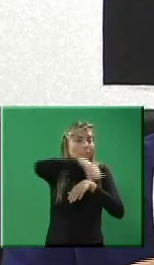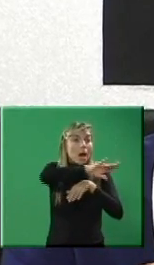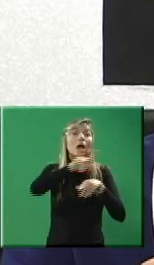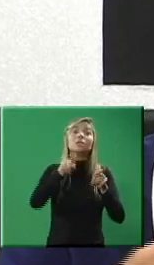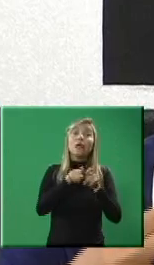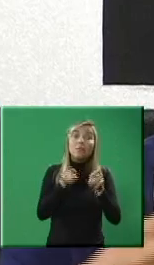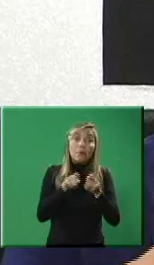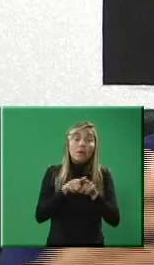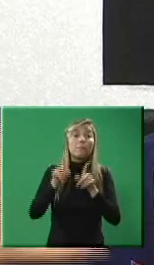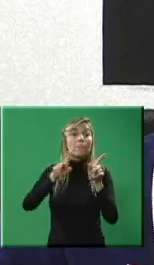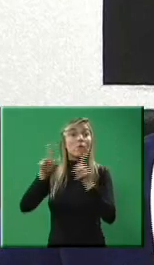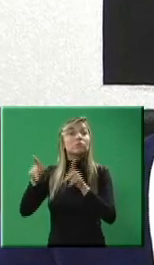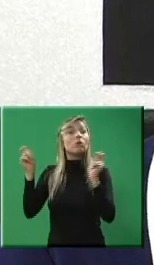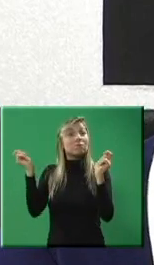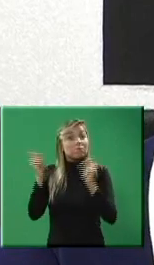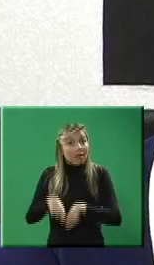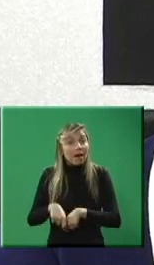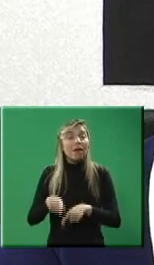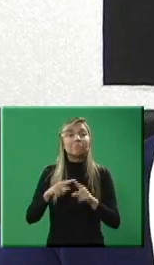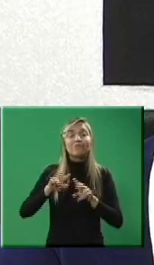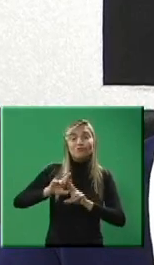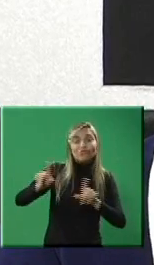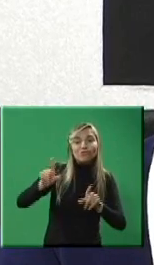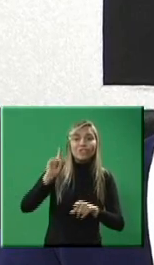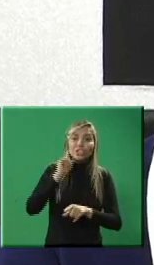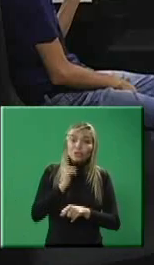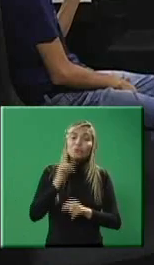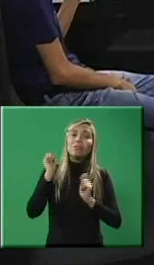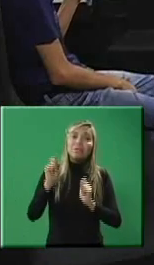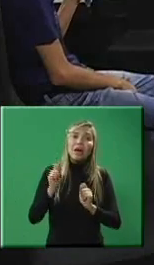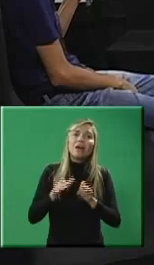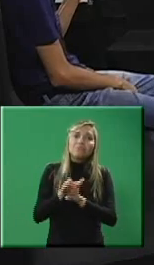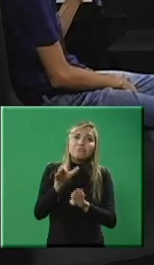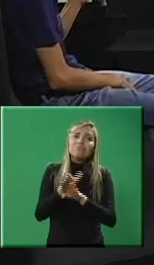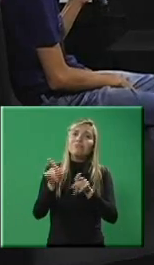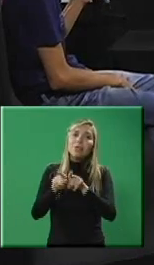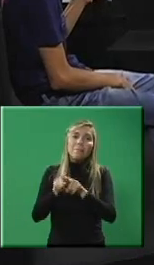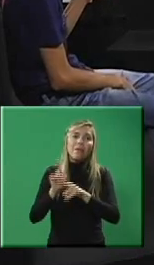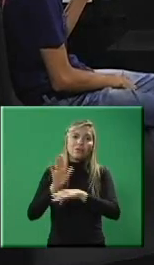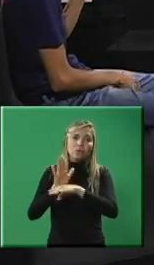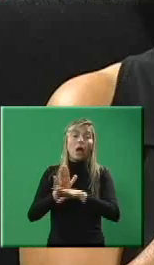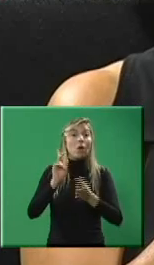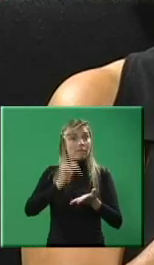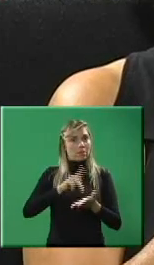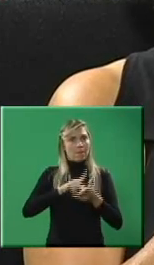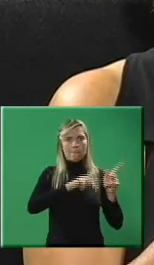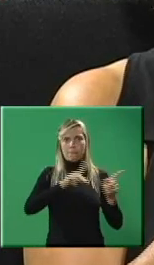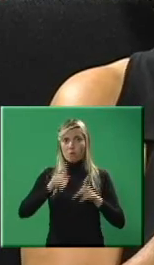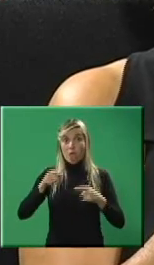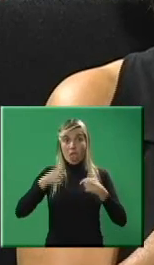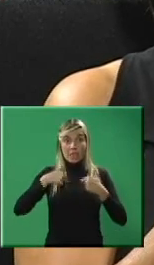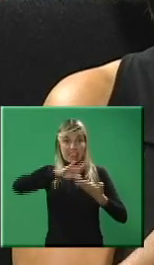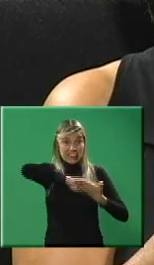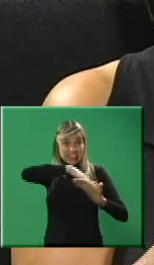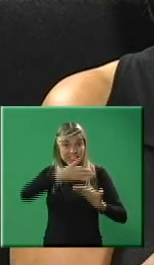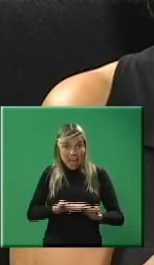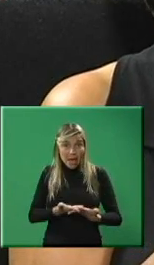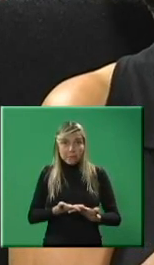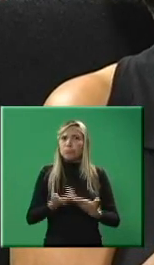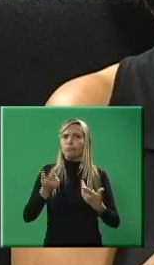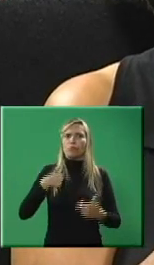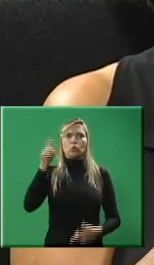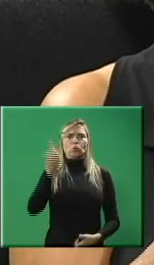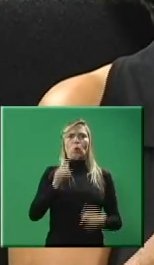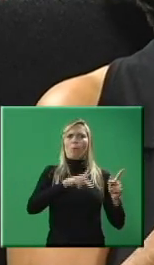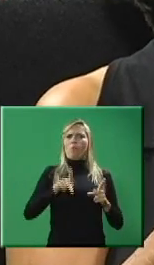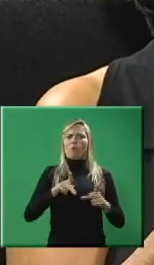também consegue lidar com esses diferentes alunos que ele tem dentro de sala de aula. O intérprete não é professor. Não. Ele não pode assumir